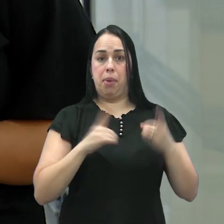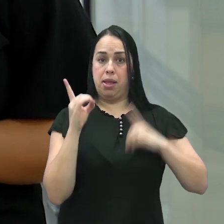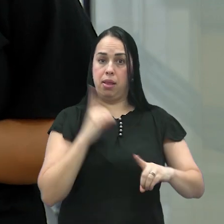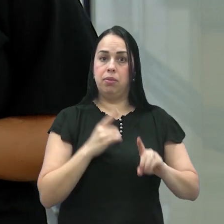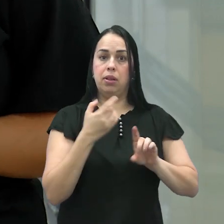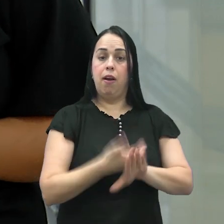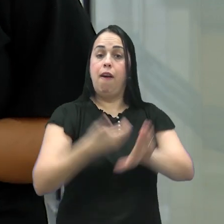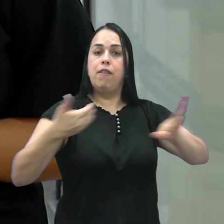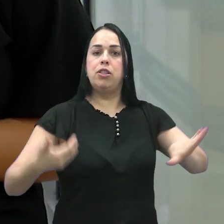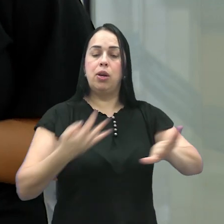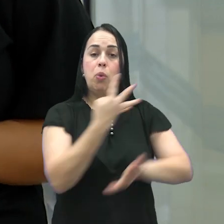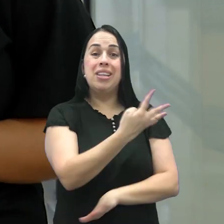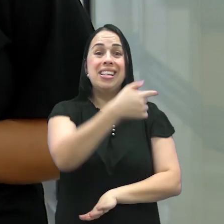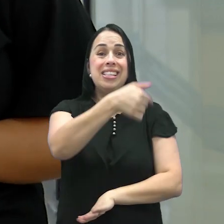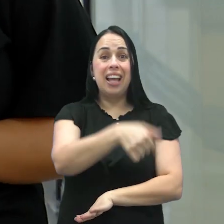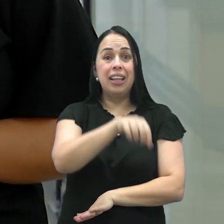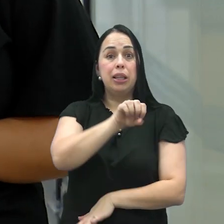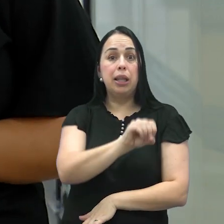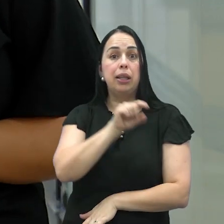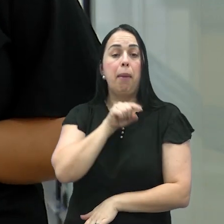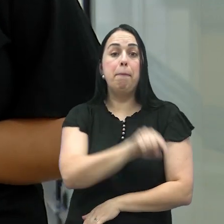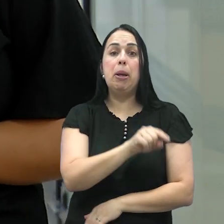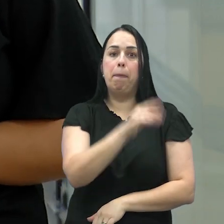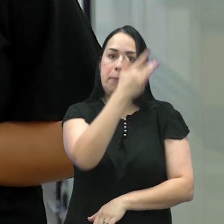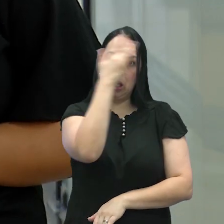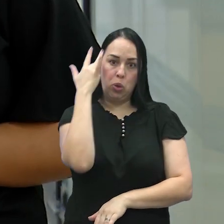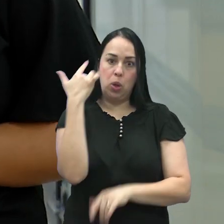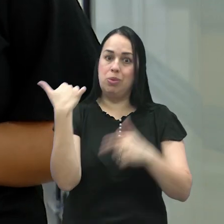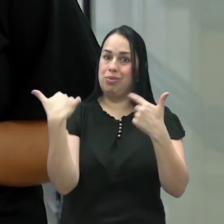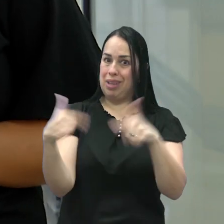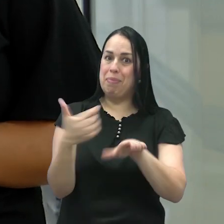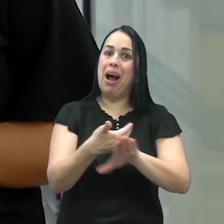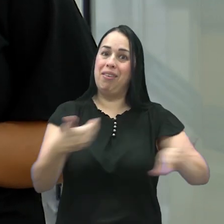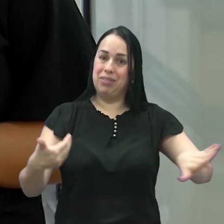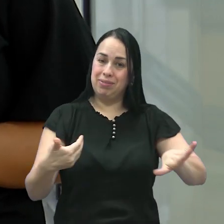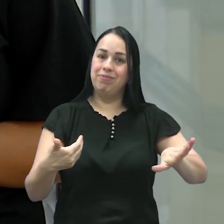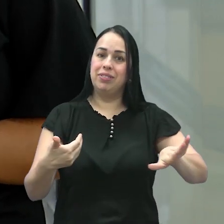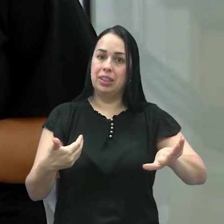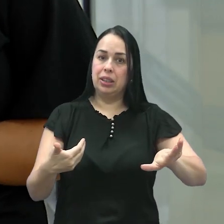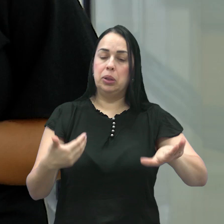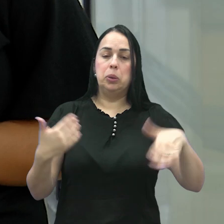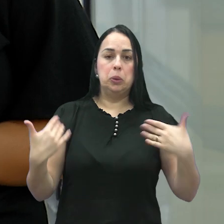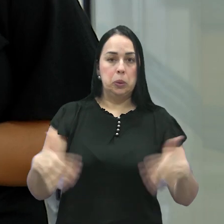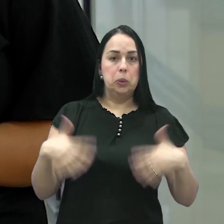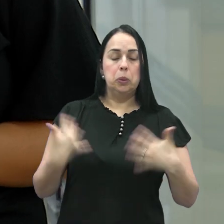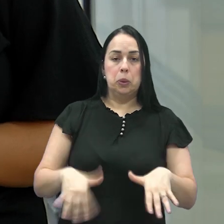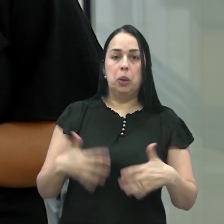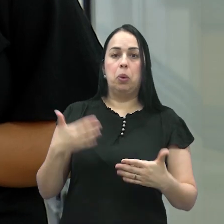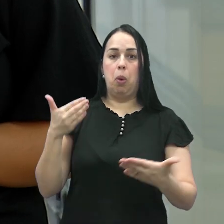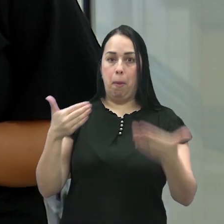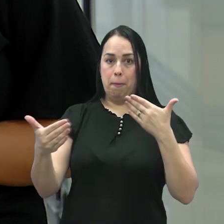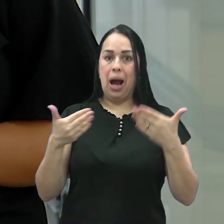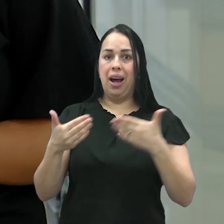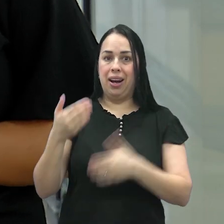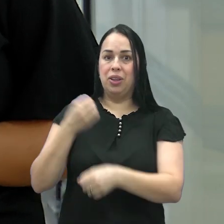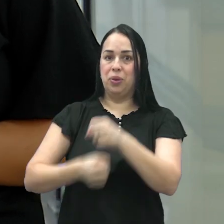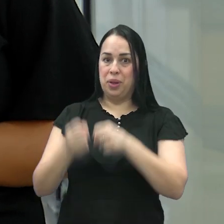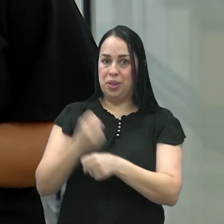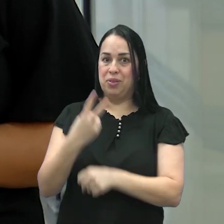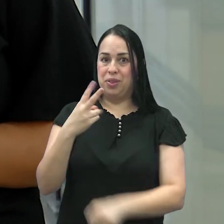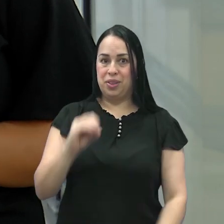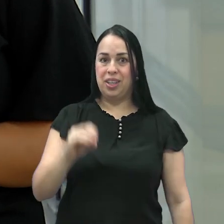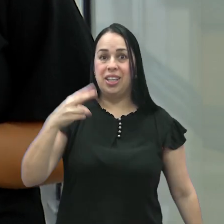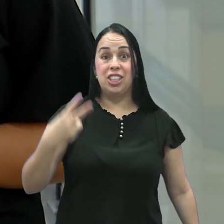ansiedade e depressão afastaram mais de 470 mil pessoas no ambiente de trabalho. Número quase 70% maior do